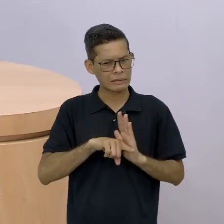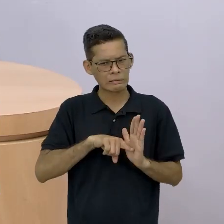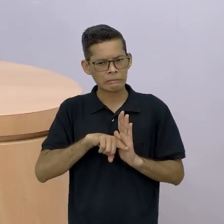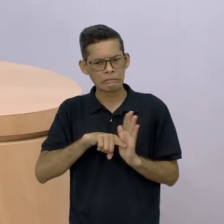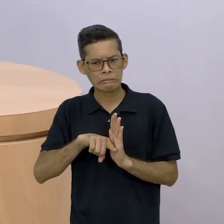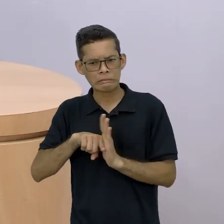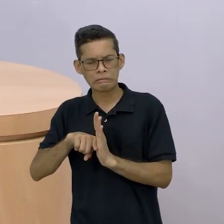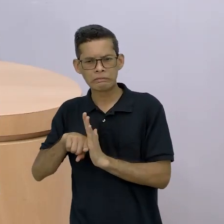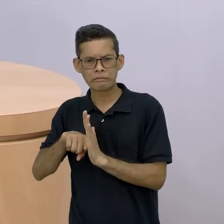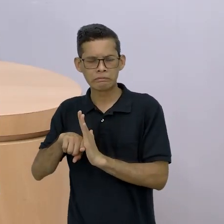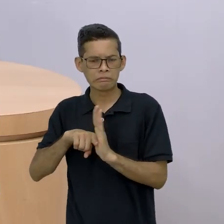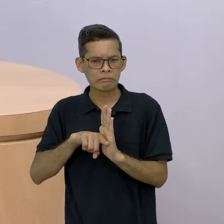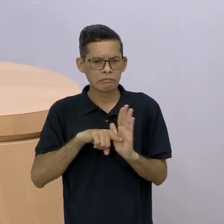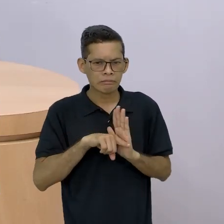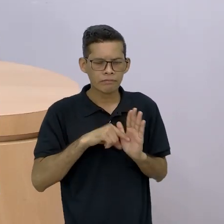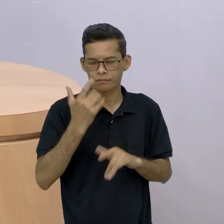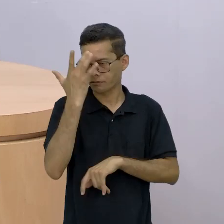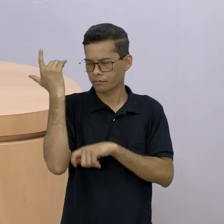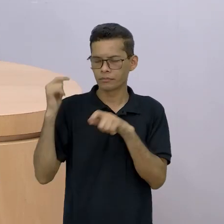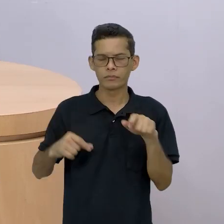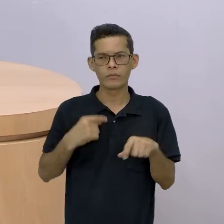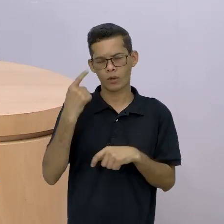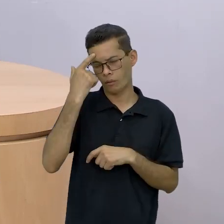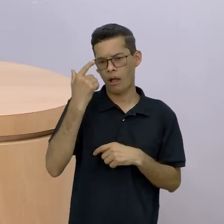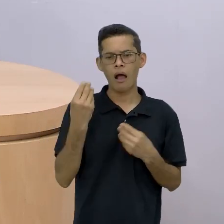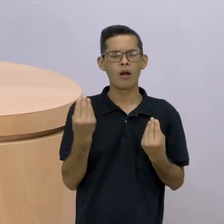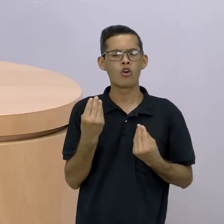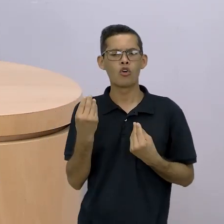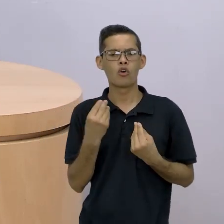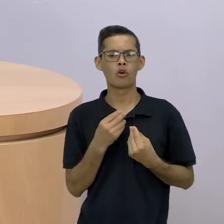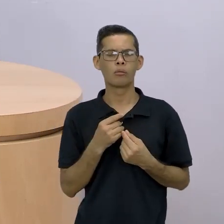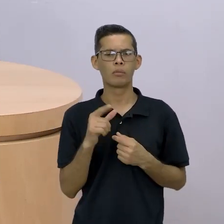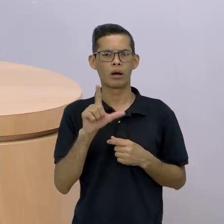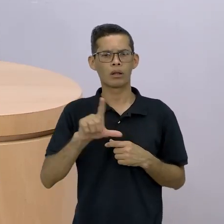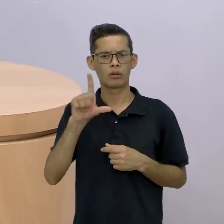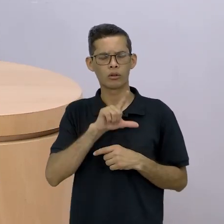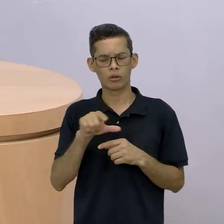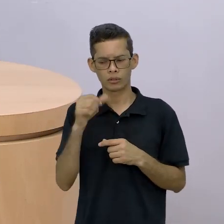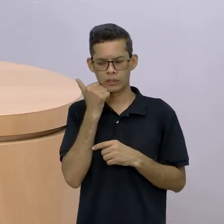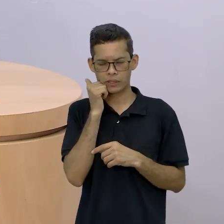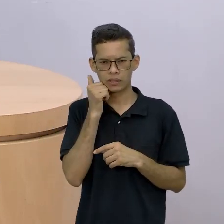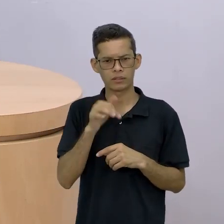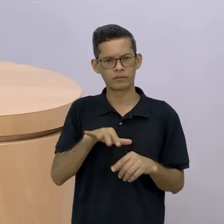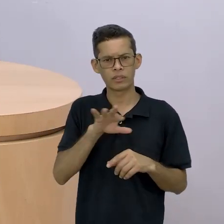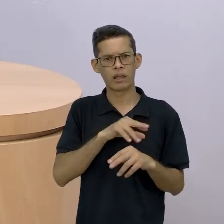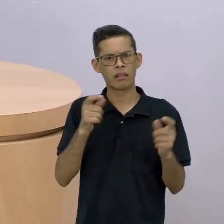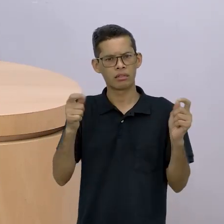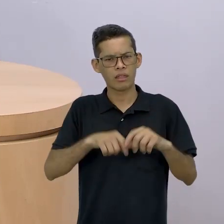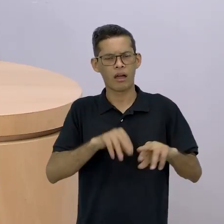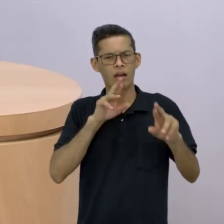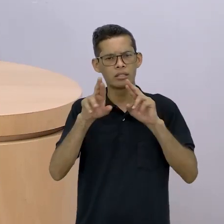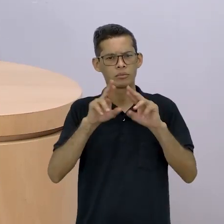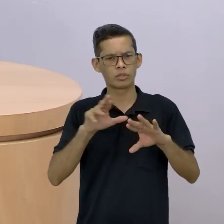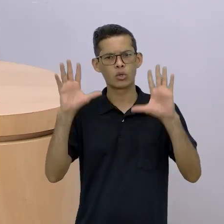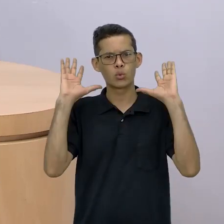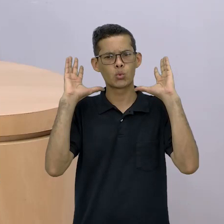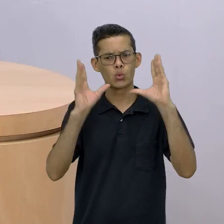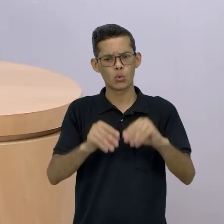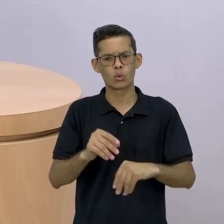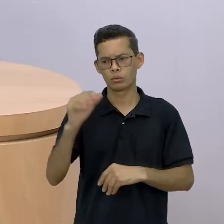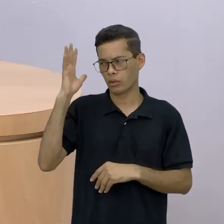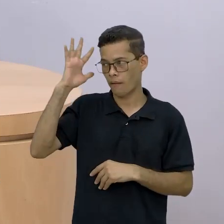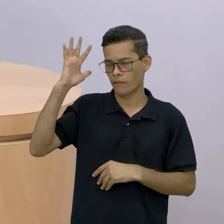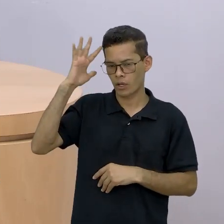imaginavam que o domínio da lógica científica seria capaz de responder absolutamente tudo, e a